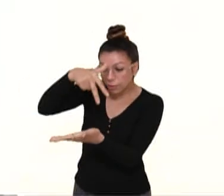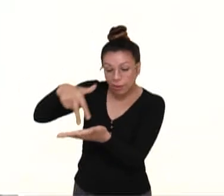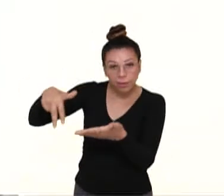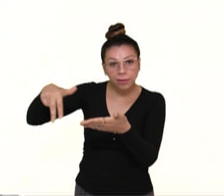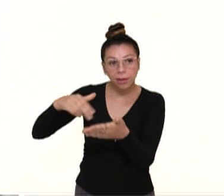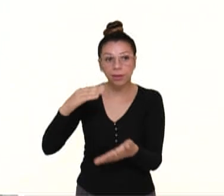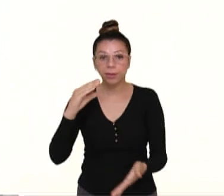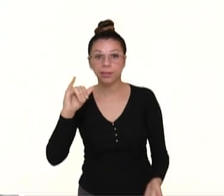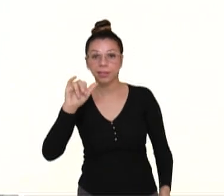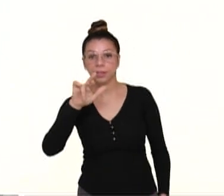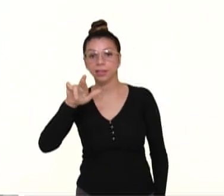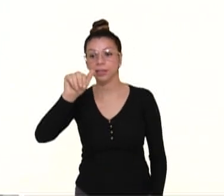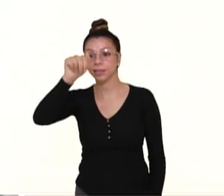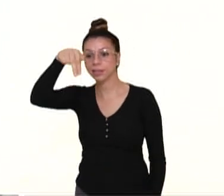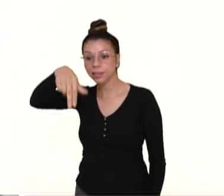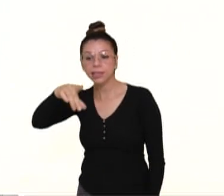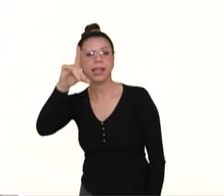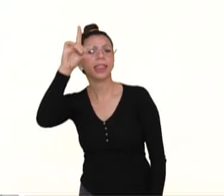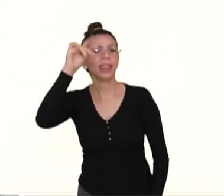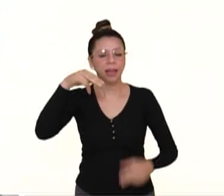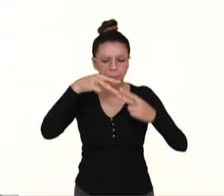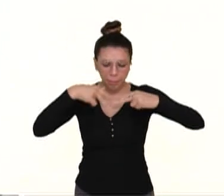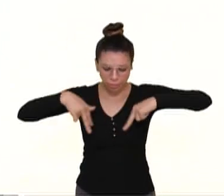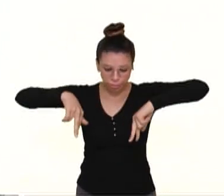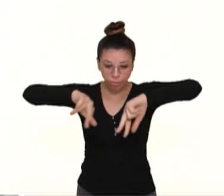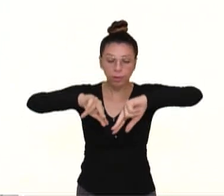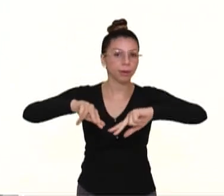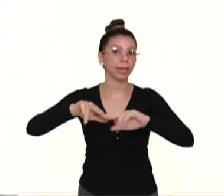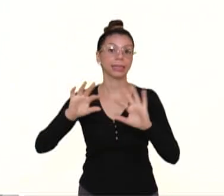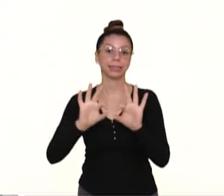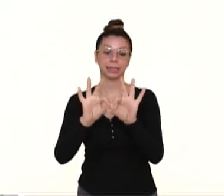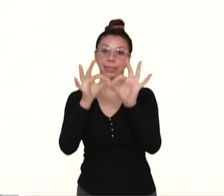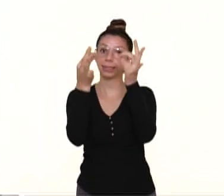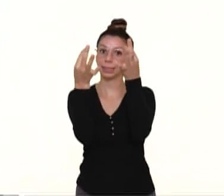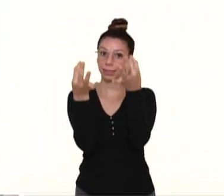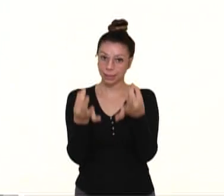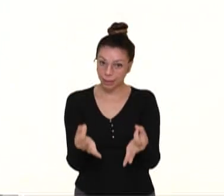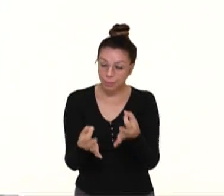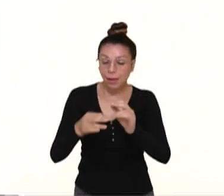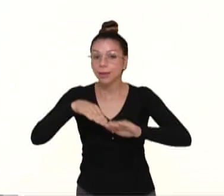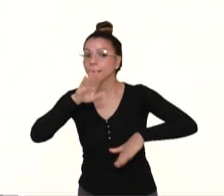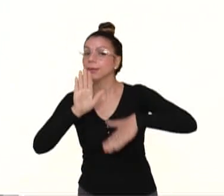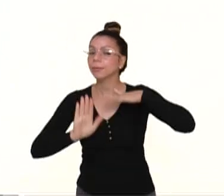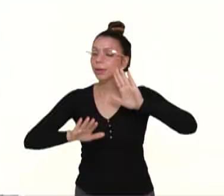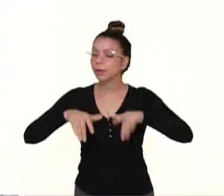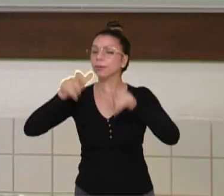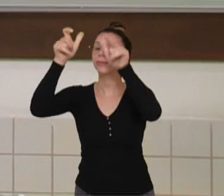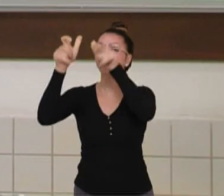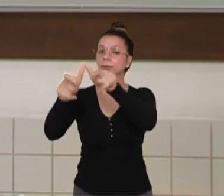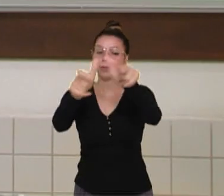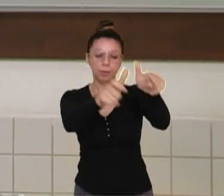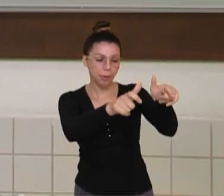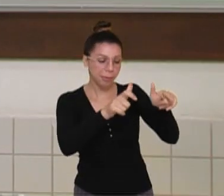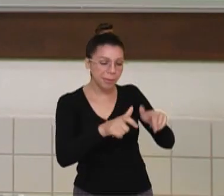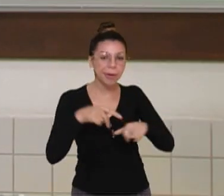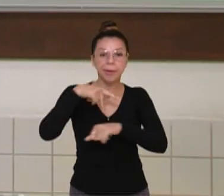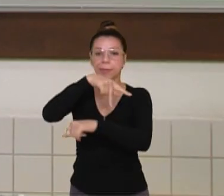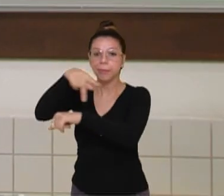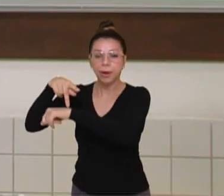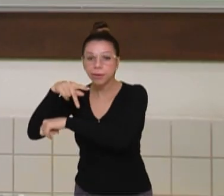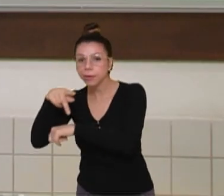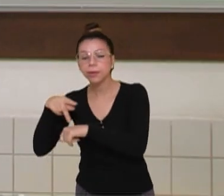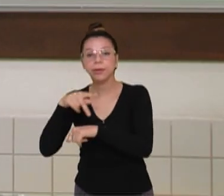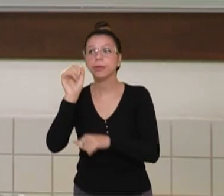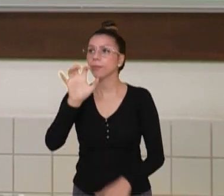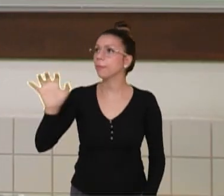bem simples, tá bom? Não é nada muito complexo. Dependendo do lugar, do país, da